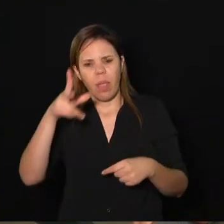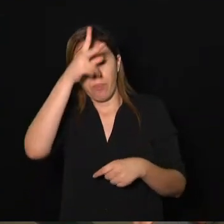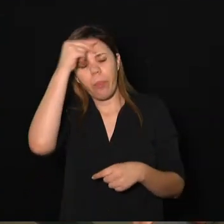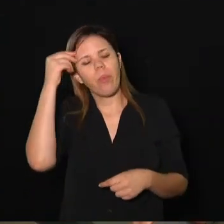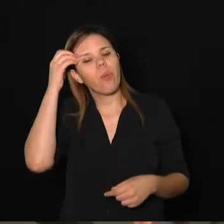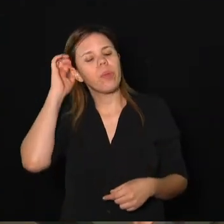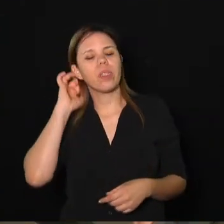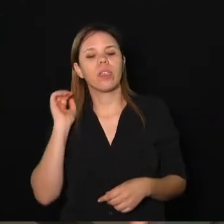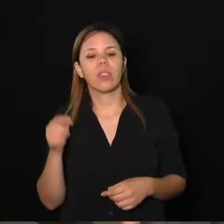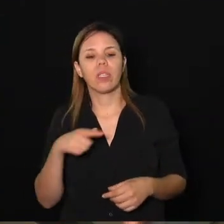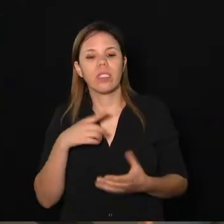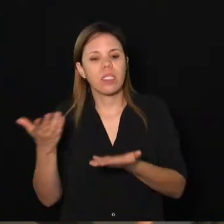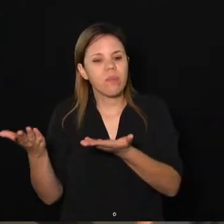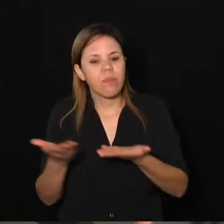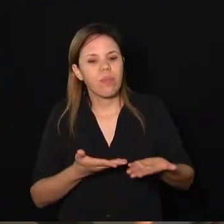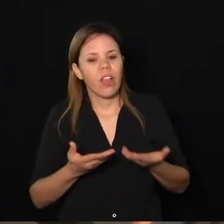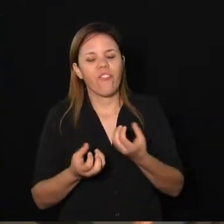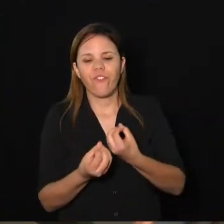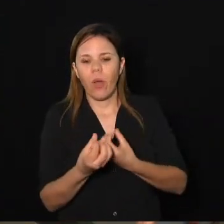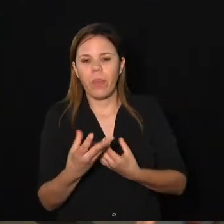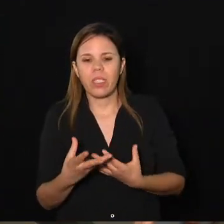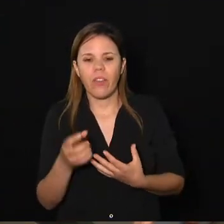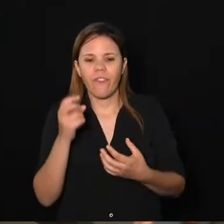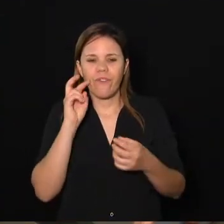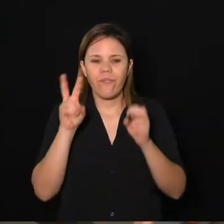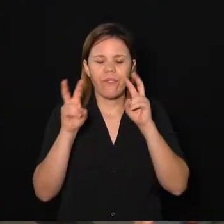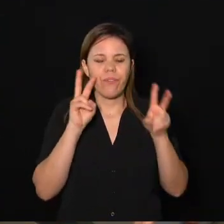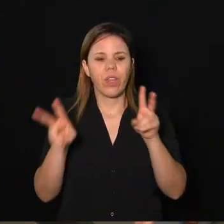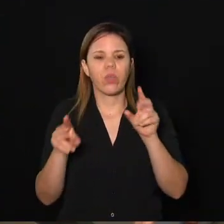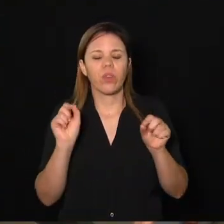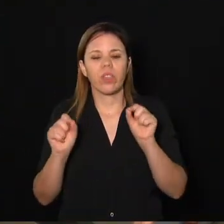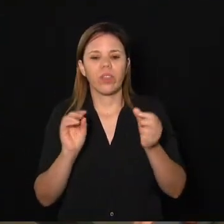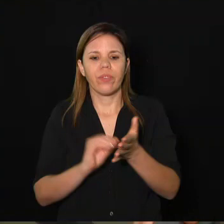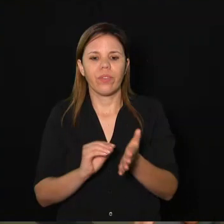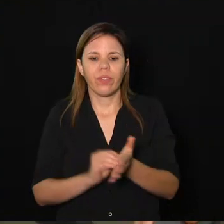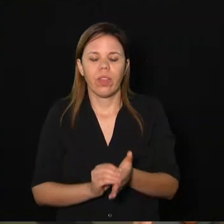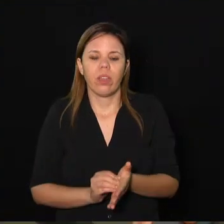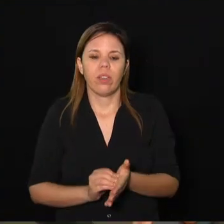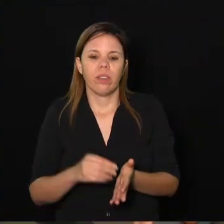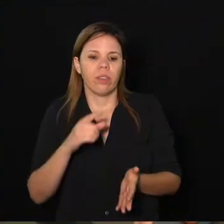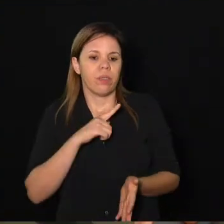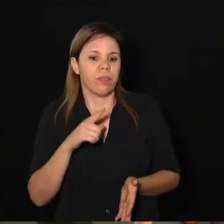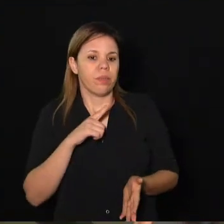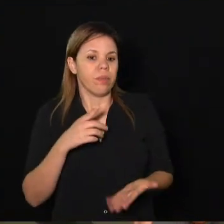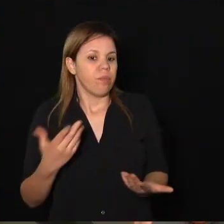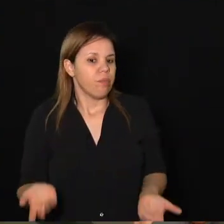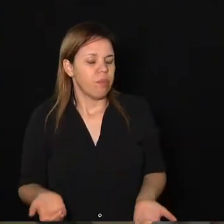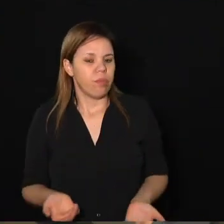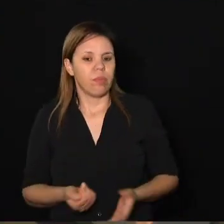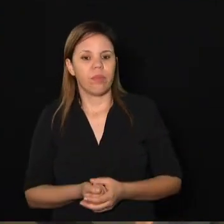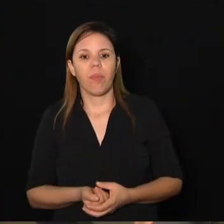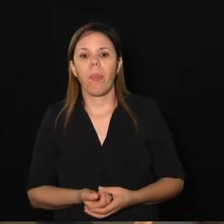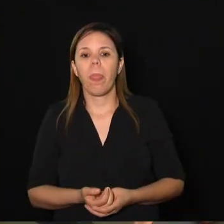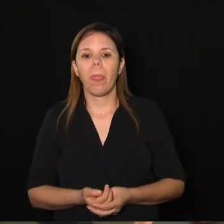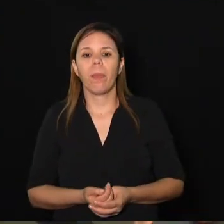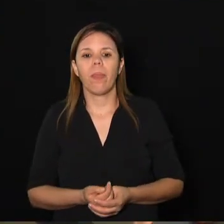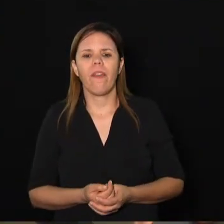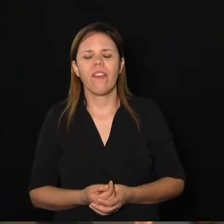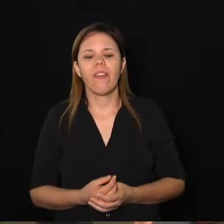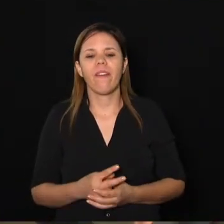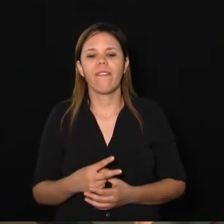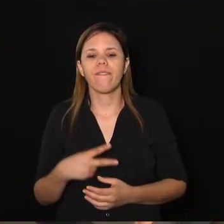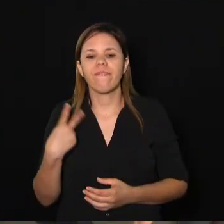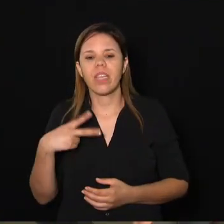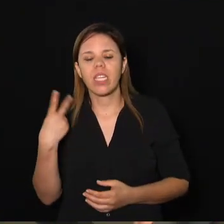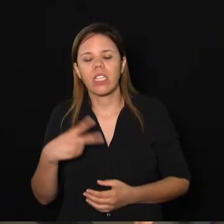receber todas as informações ouvir prós e contras obviamente isso vai embasar pena que nem todos os vereadores estejam presentes